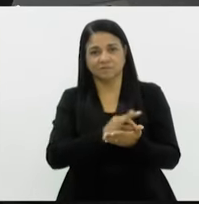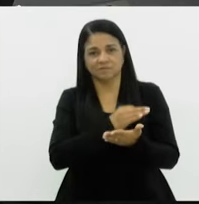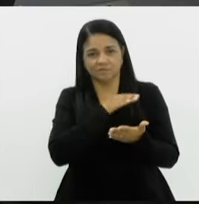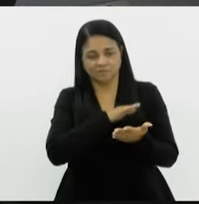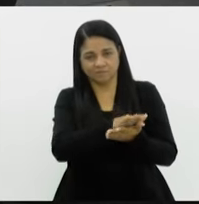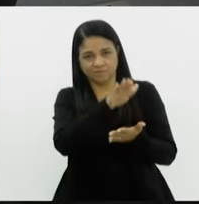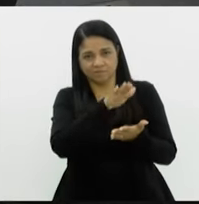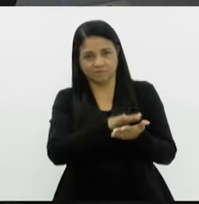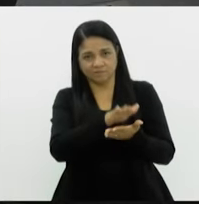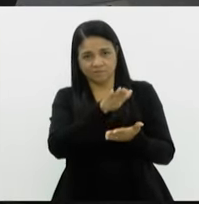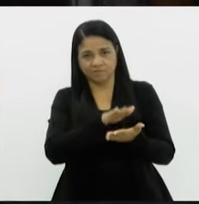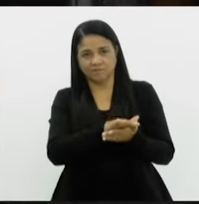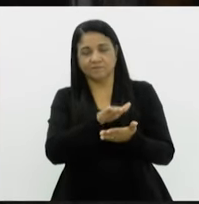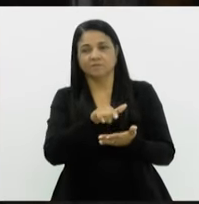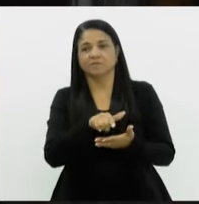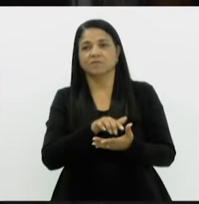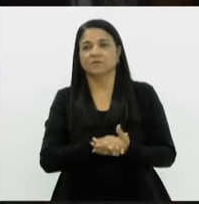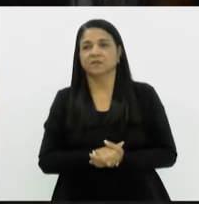publicação. Deputado,